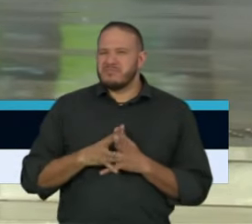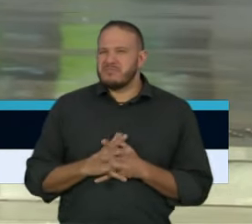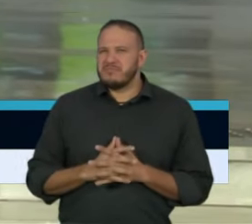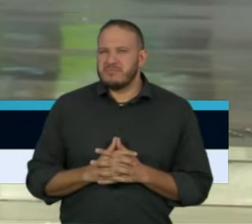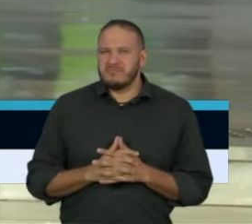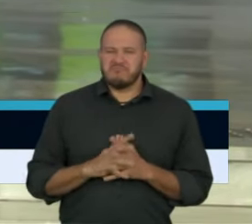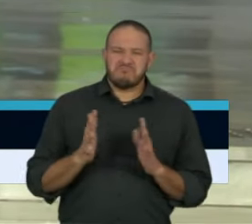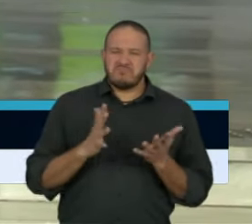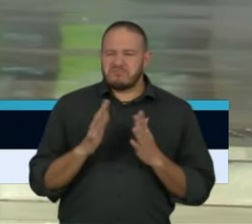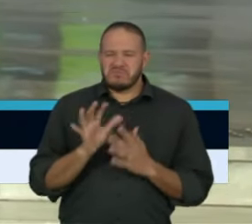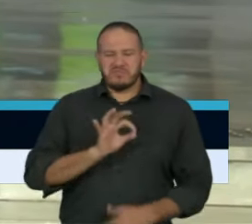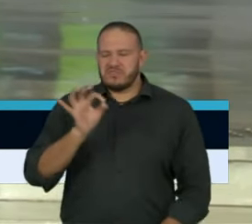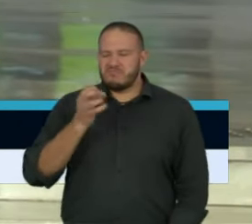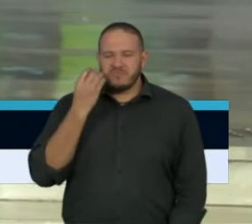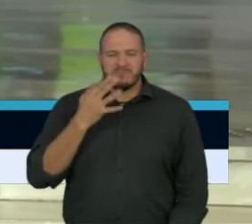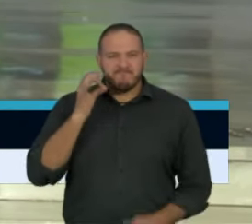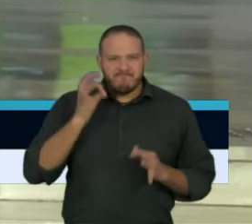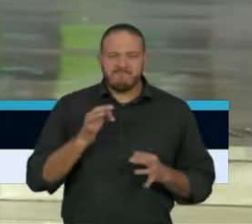alguns por cento.